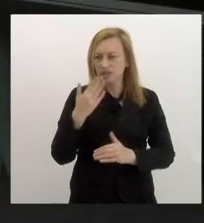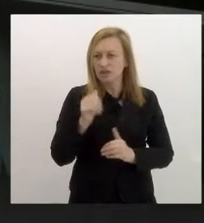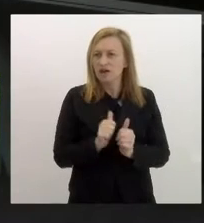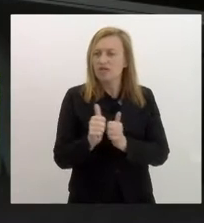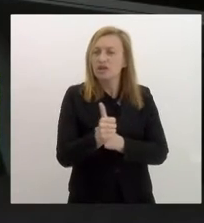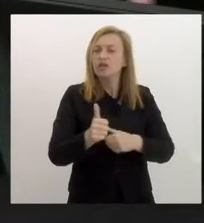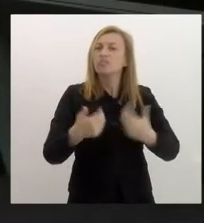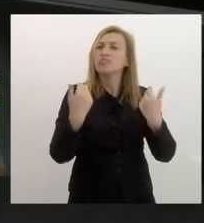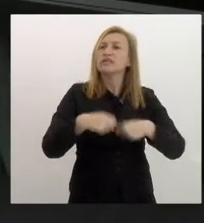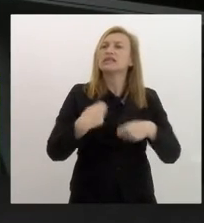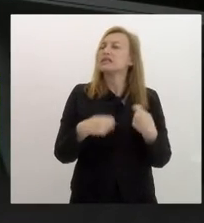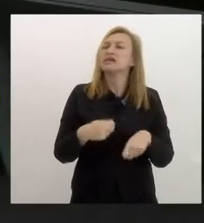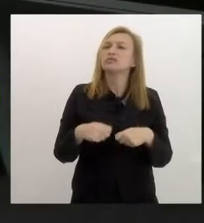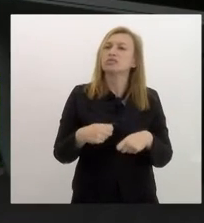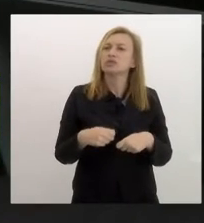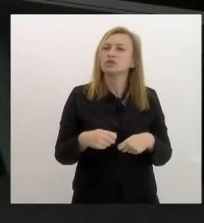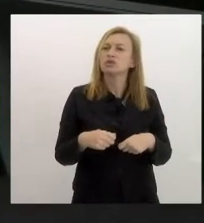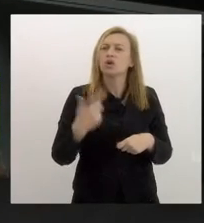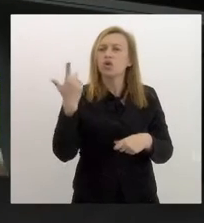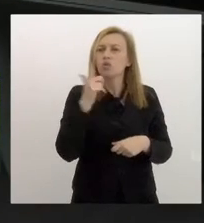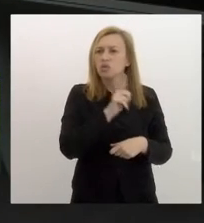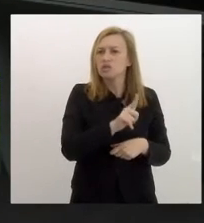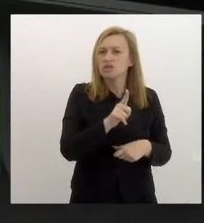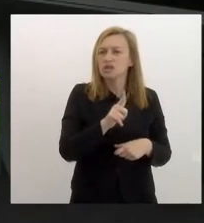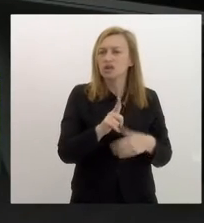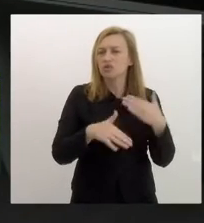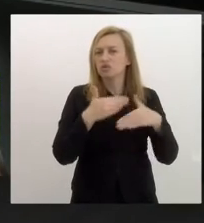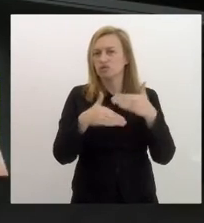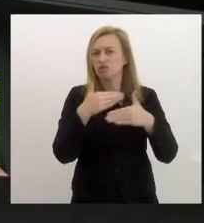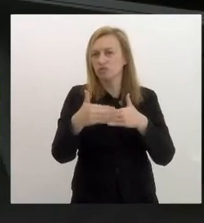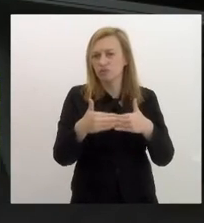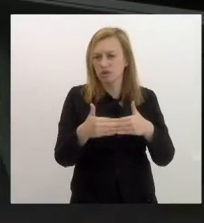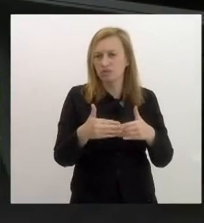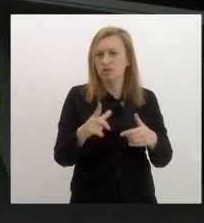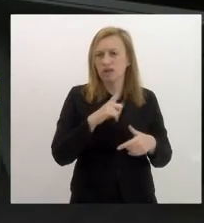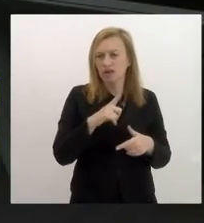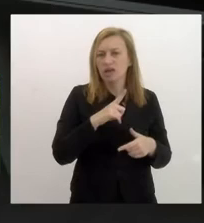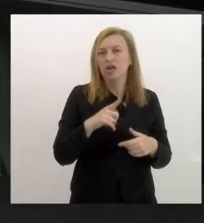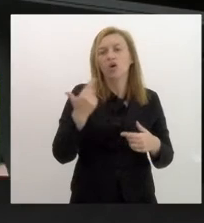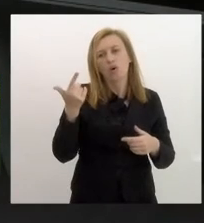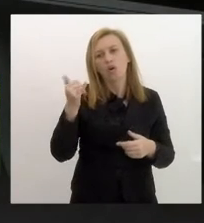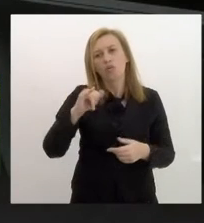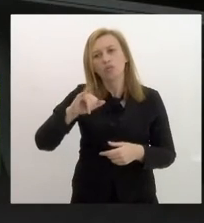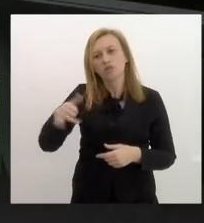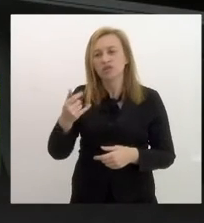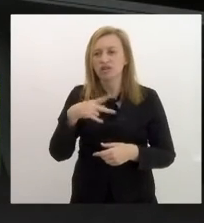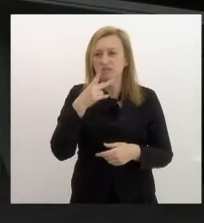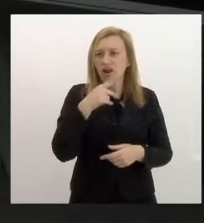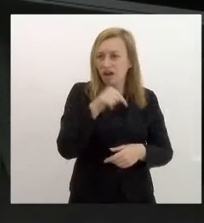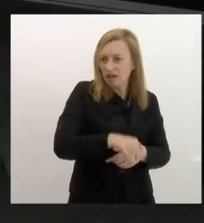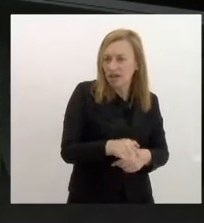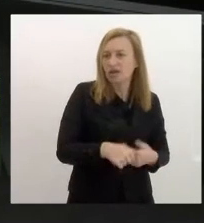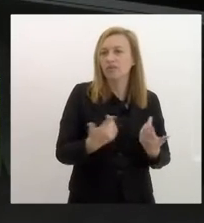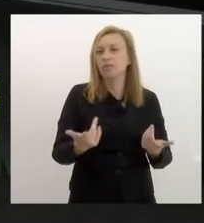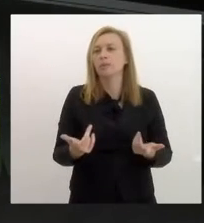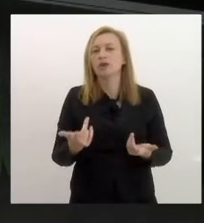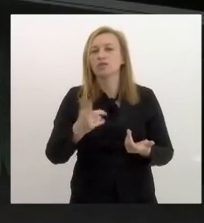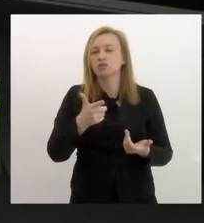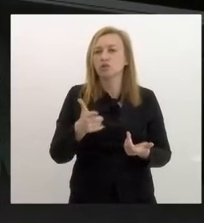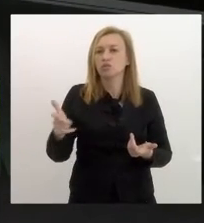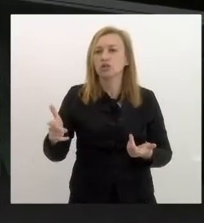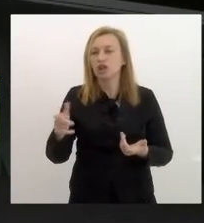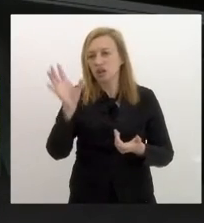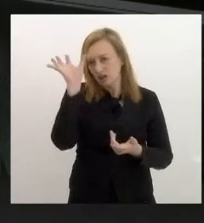precisamos conseguir fazer desenvolvimento e eu também tive oportunidade de dizer aqui que não existe solução